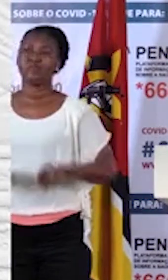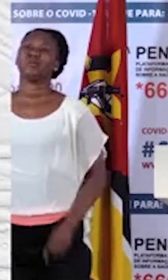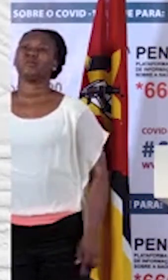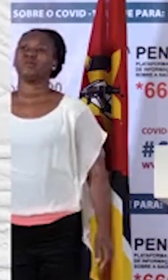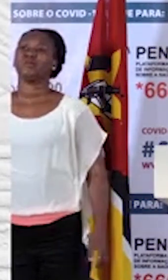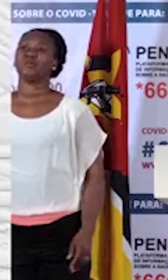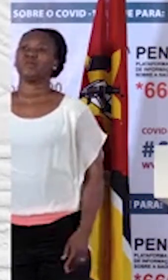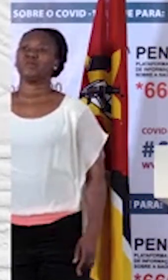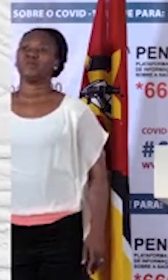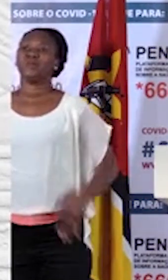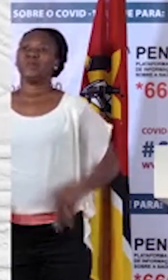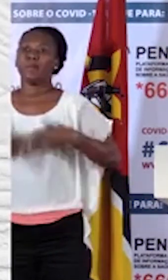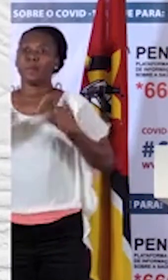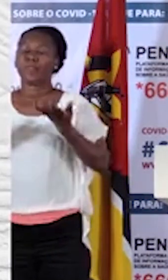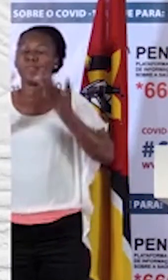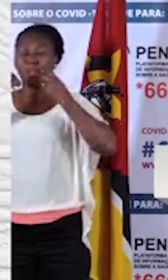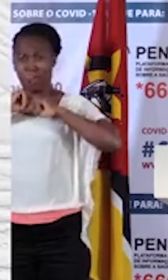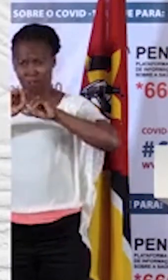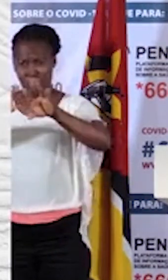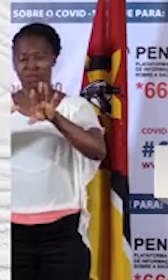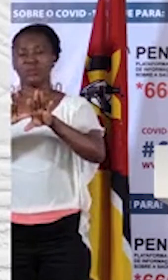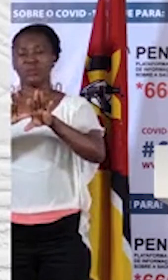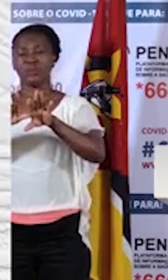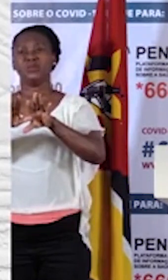Em termos de informação adicional,